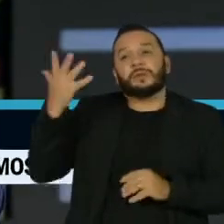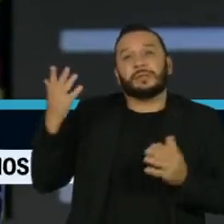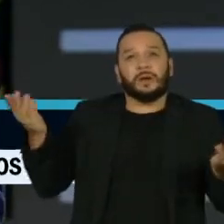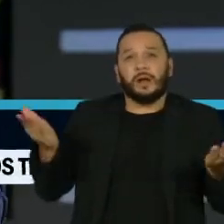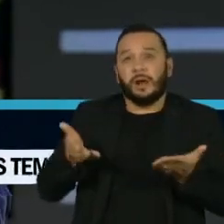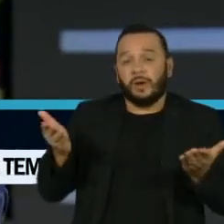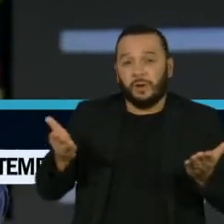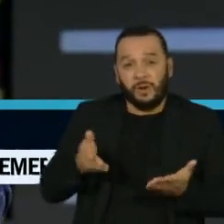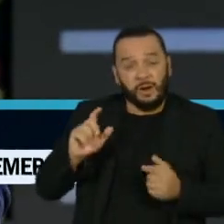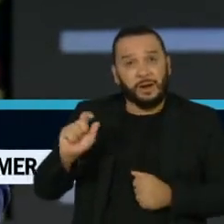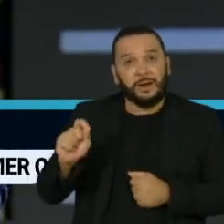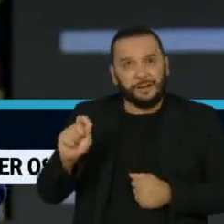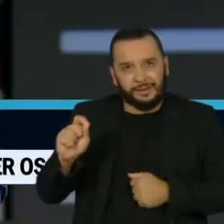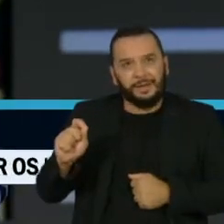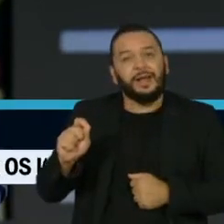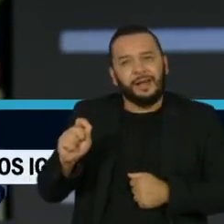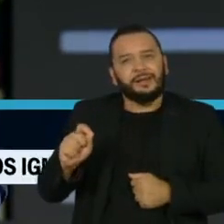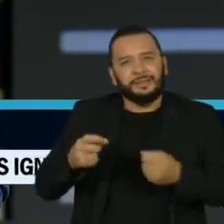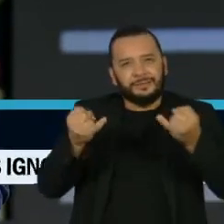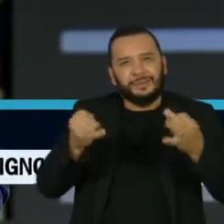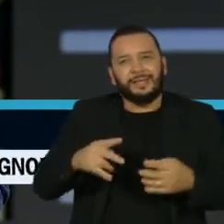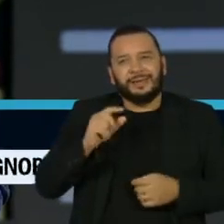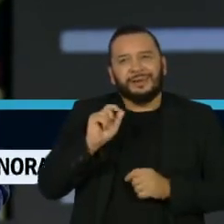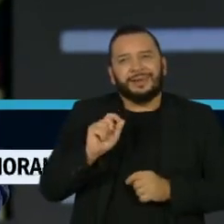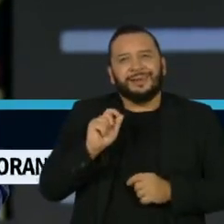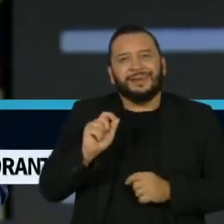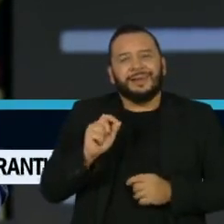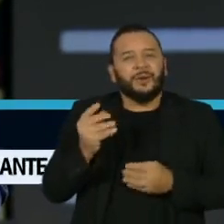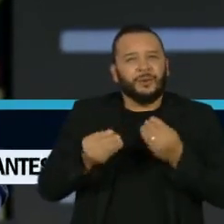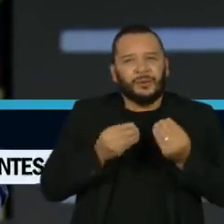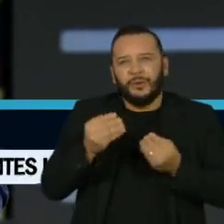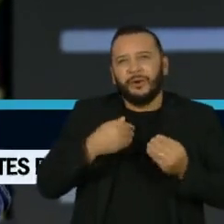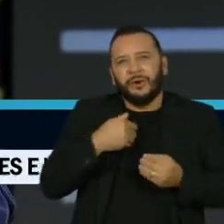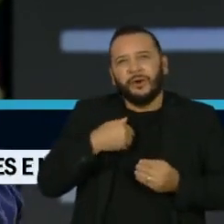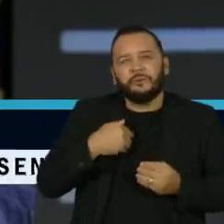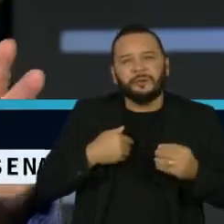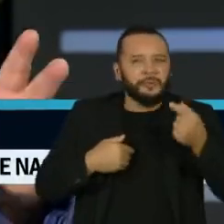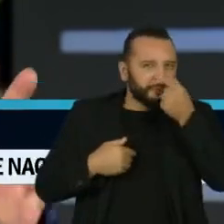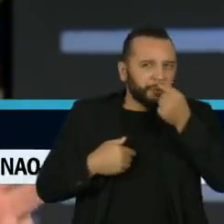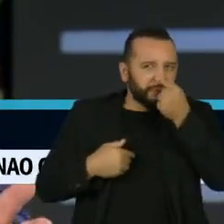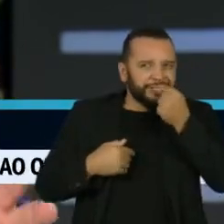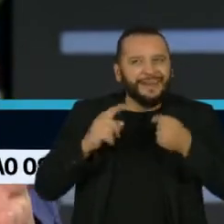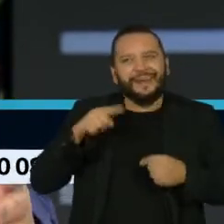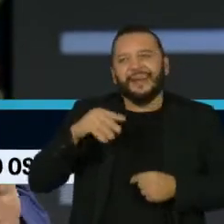muito... diz muito sobre a fragilidade, por incrível que pareça, do Putin.